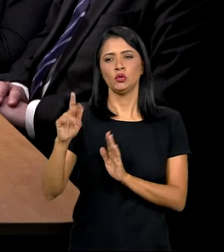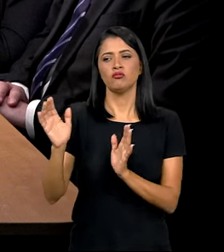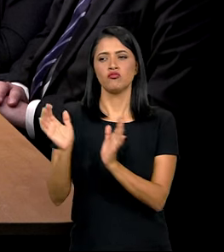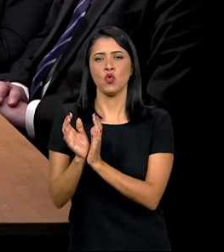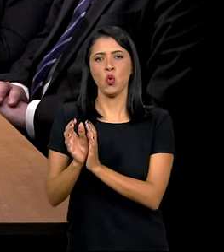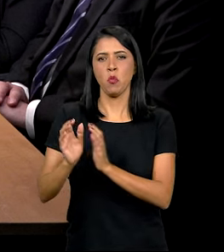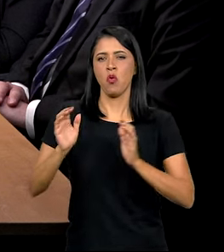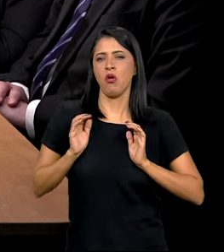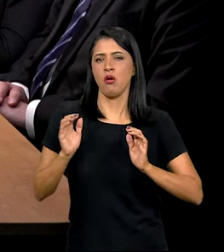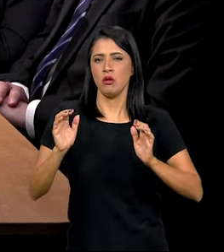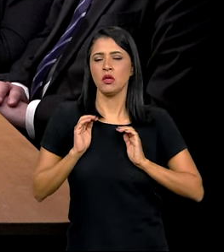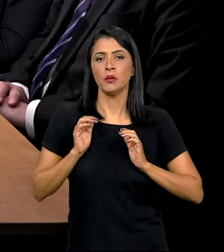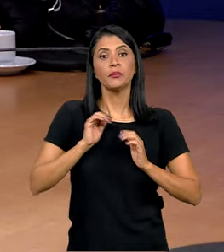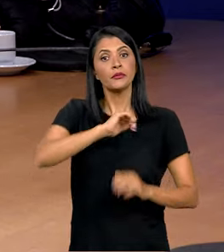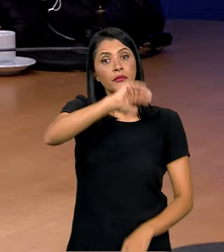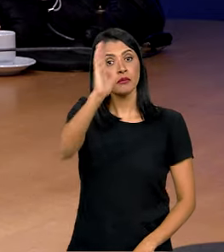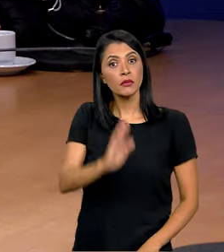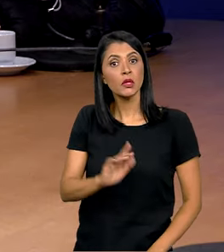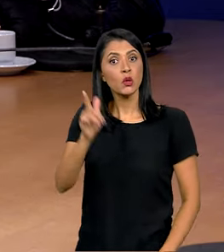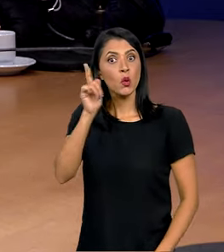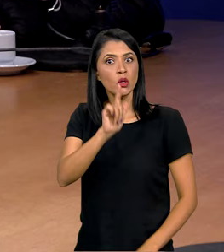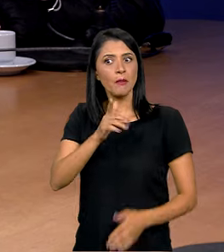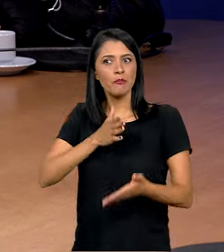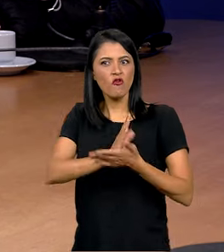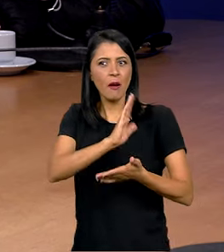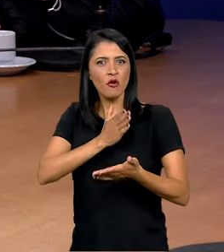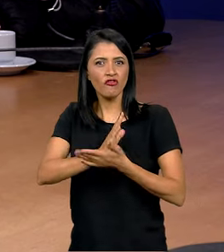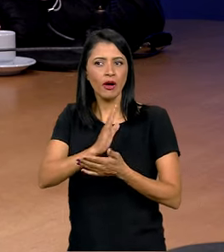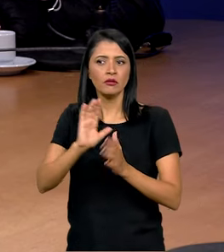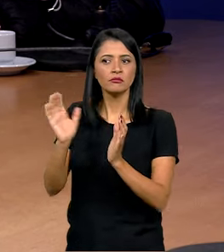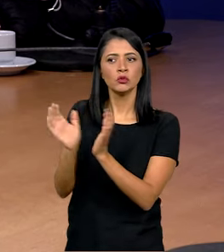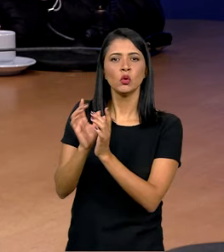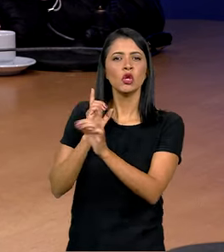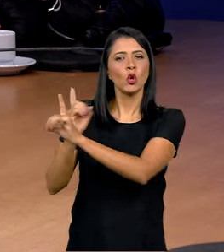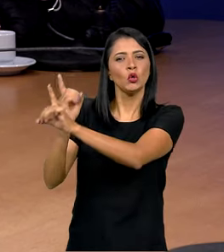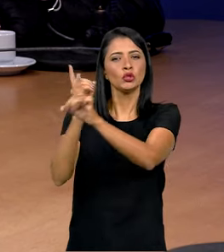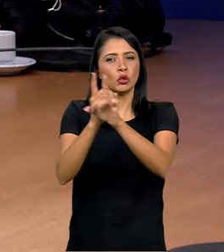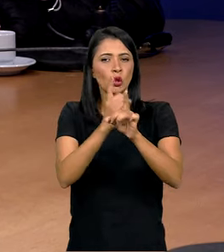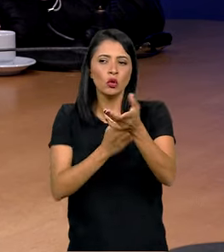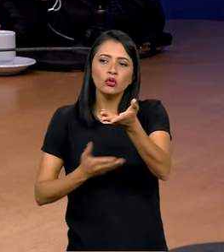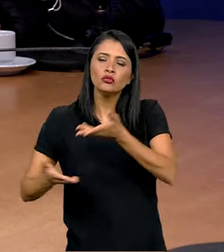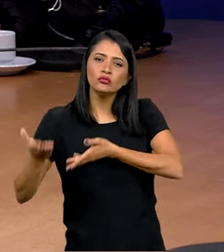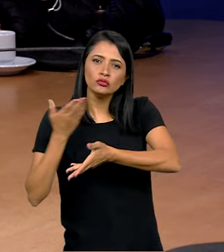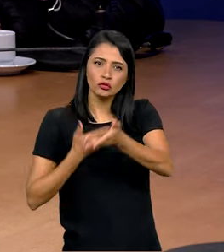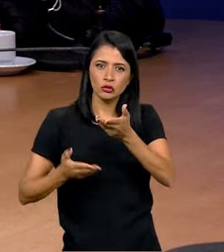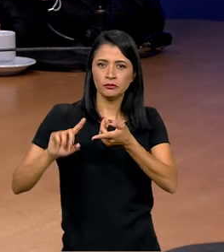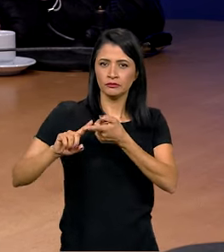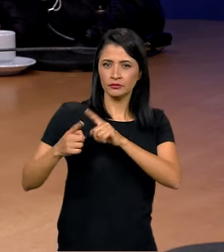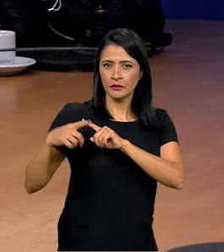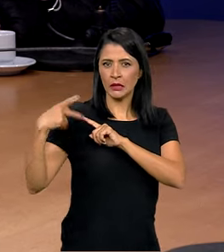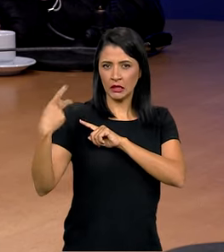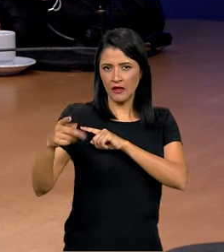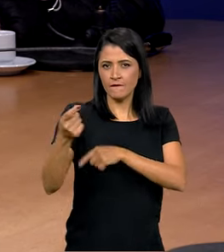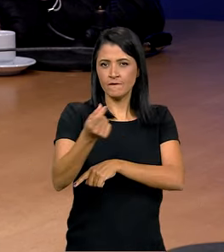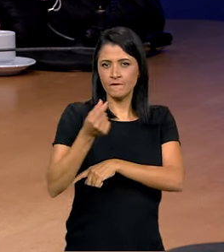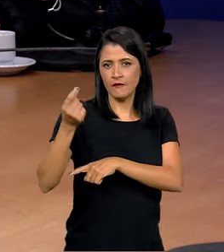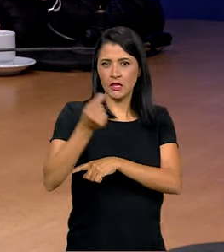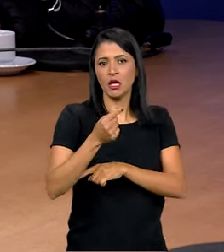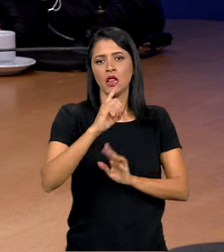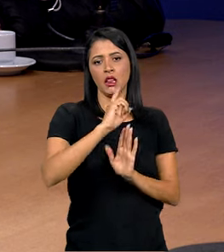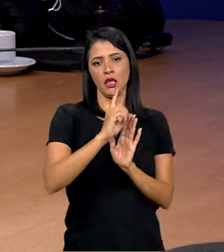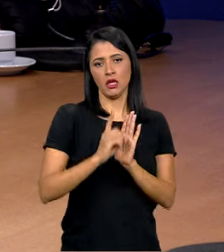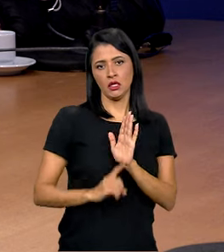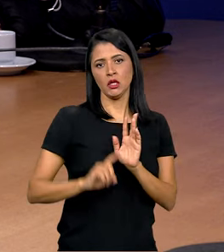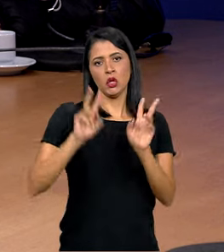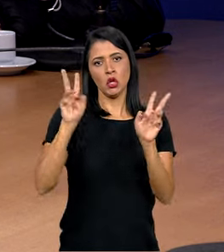os super ricos e o Brasil conseguiu aprovar nesses Encontros com os negociadores os negociadores da trilha de